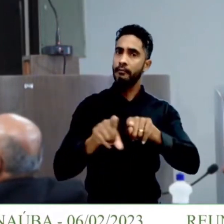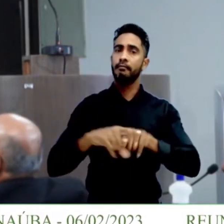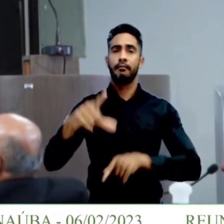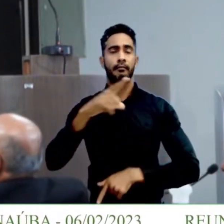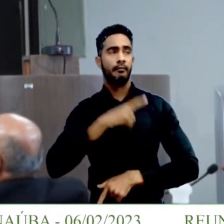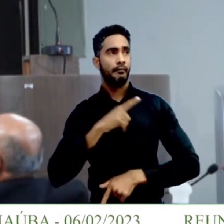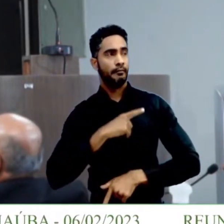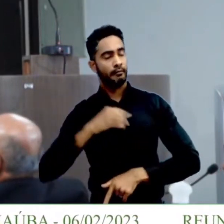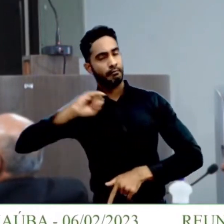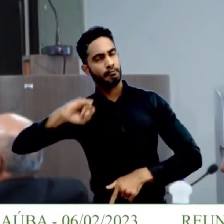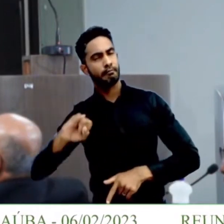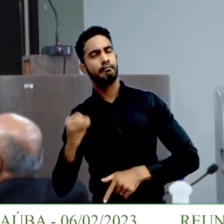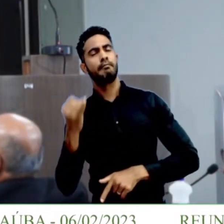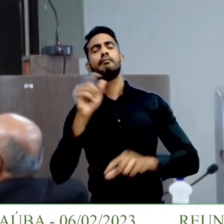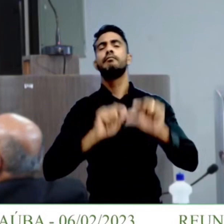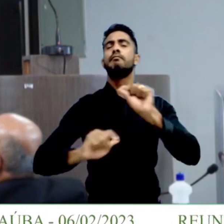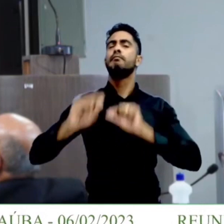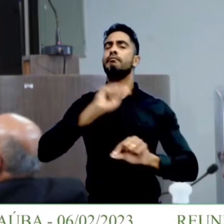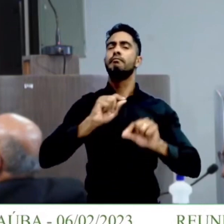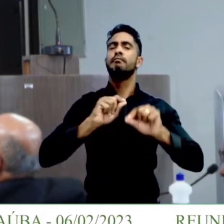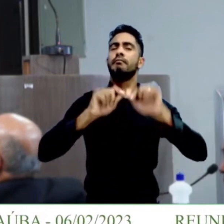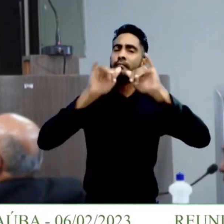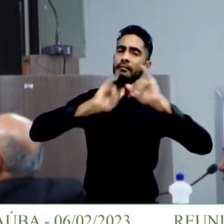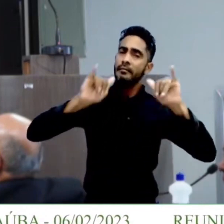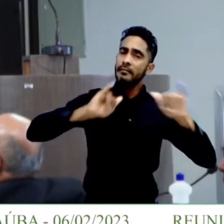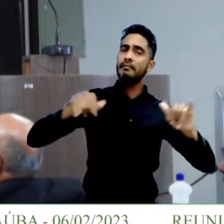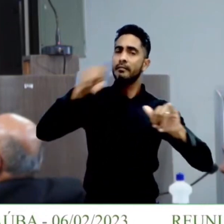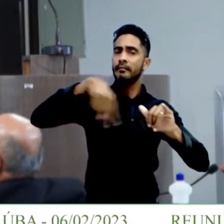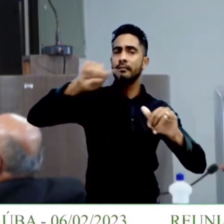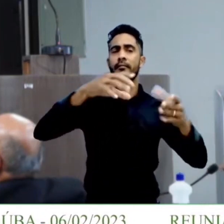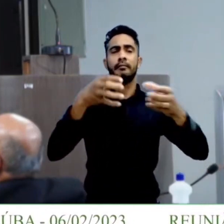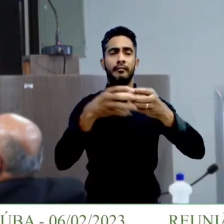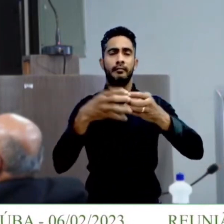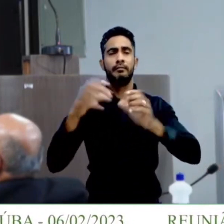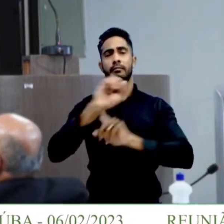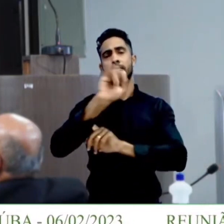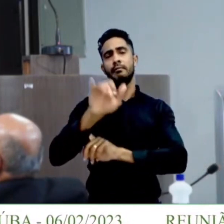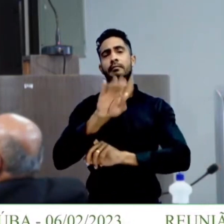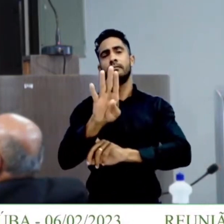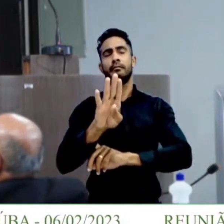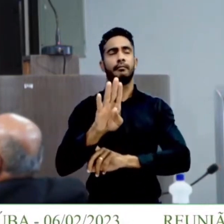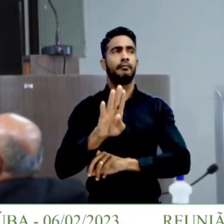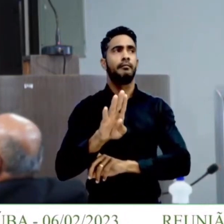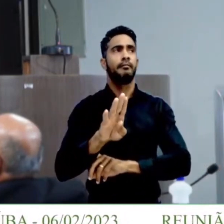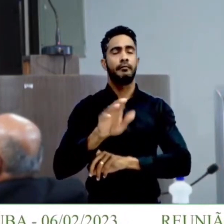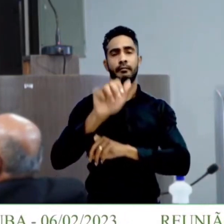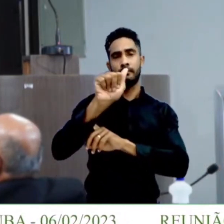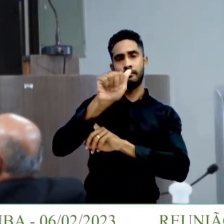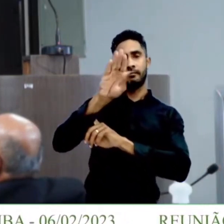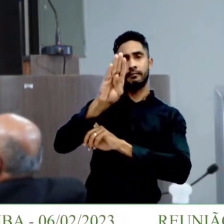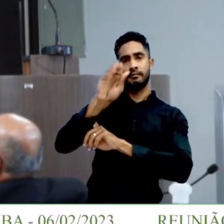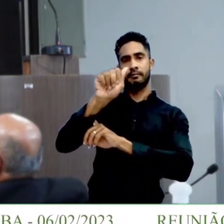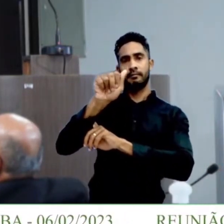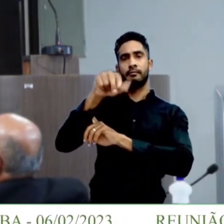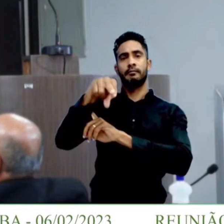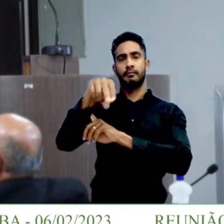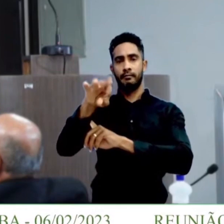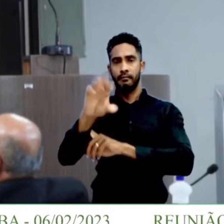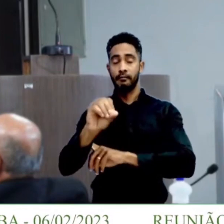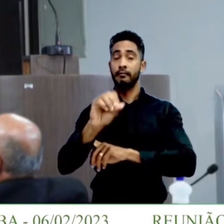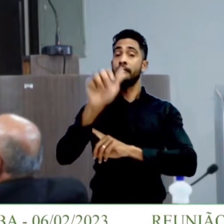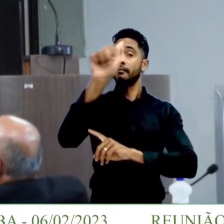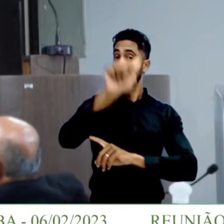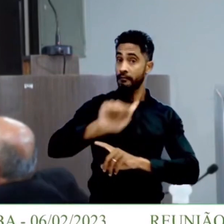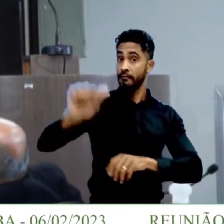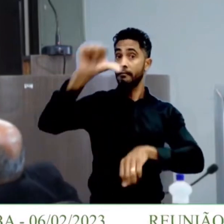aqui uma oportunidade ímpar de falar com grande parte da comunidade janaubense. A Abanorte, Associação Central dos